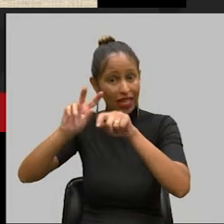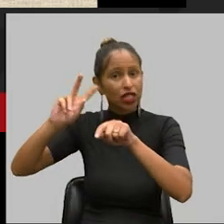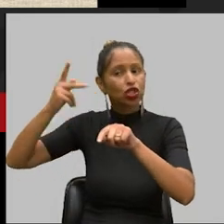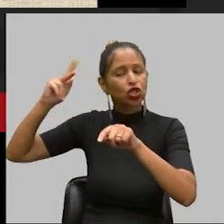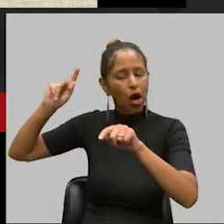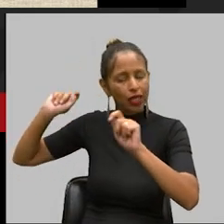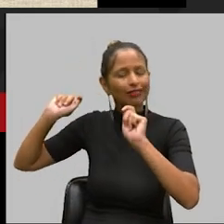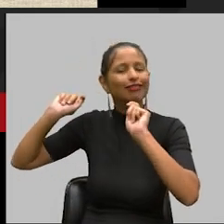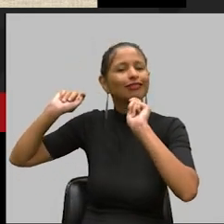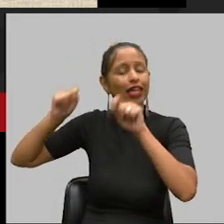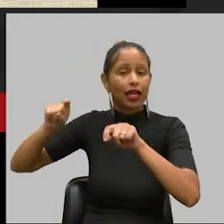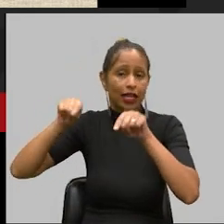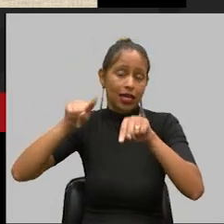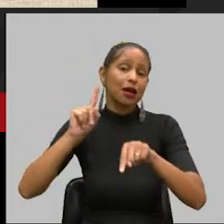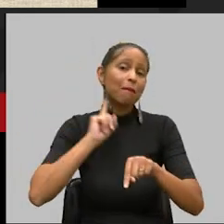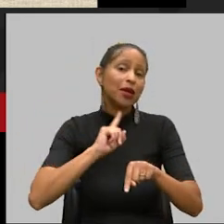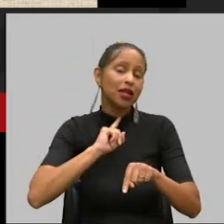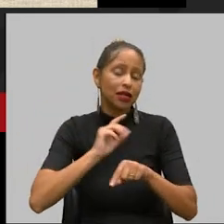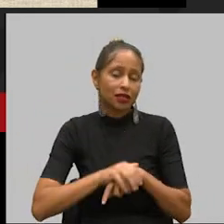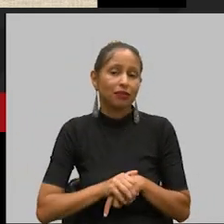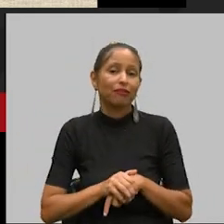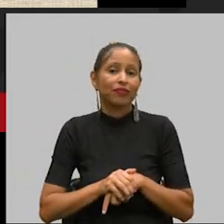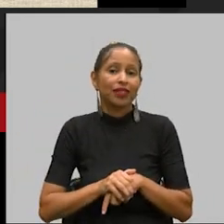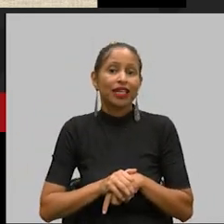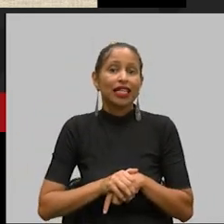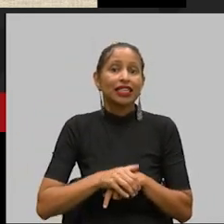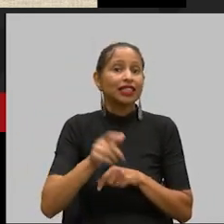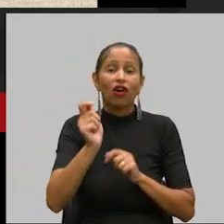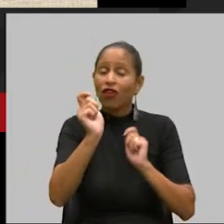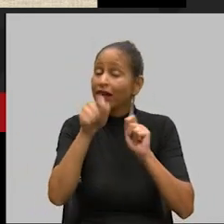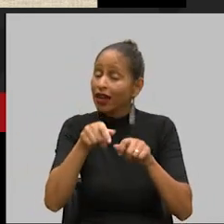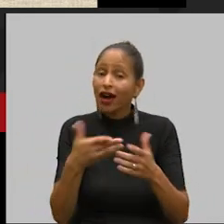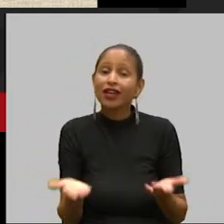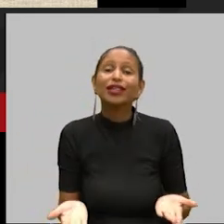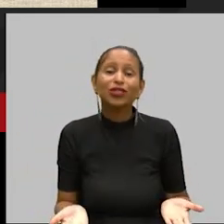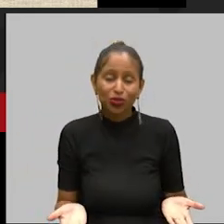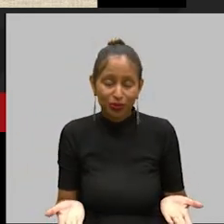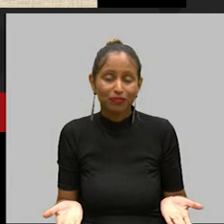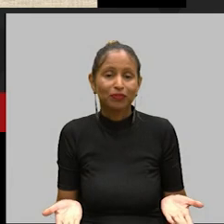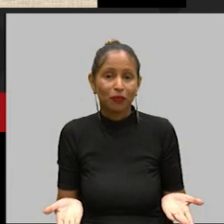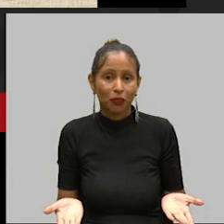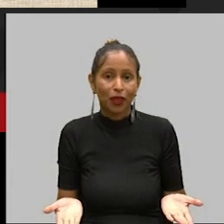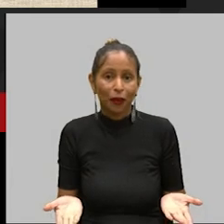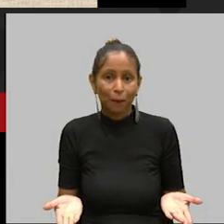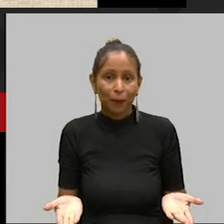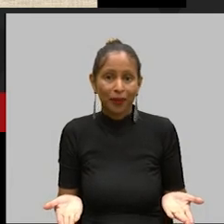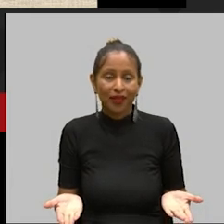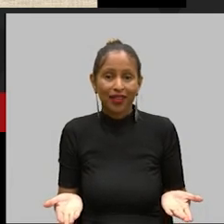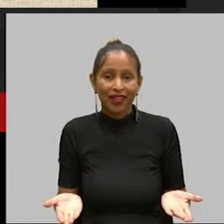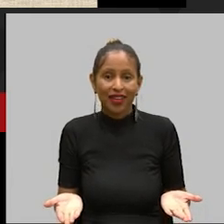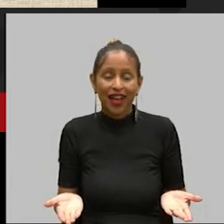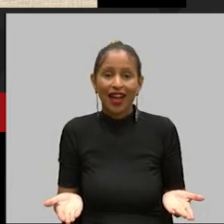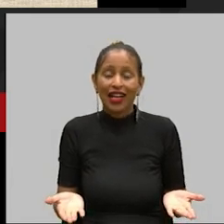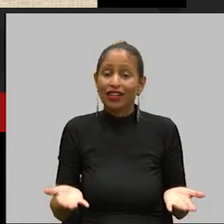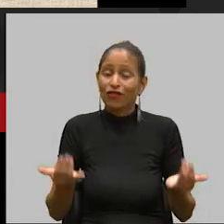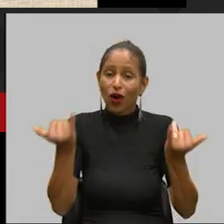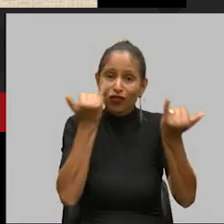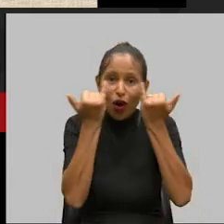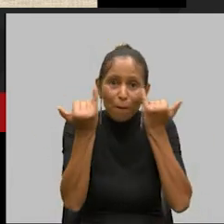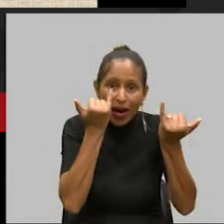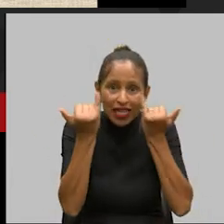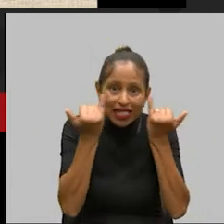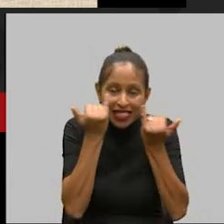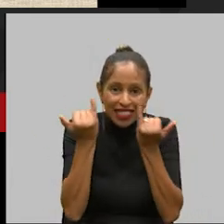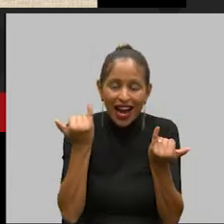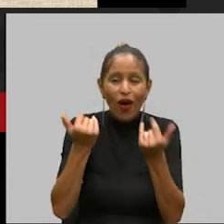para fazer isso aqui em Minas Gerais também a gente não vai andar nisso né a produ S de informações e pesquisa e